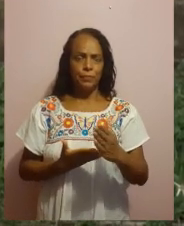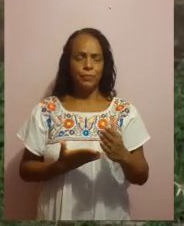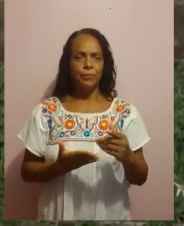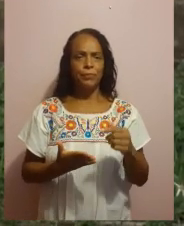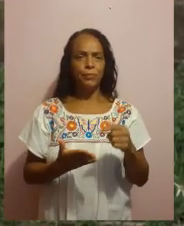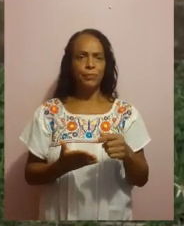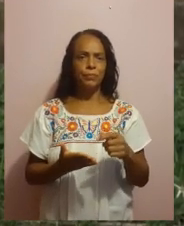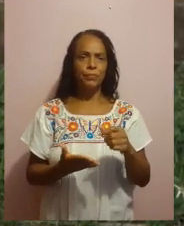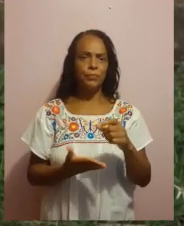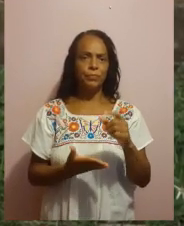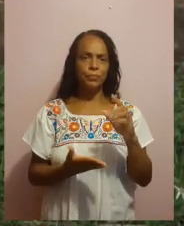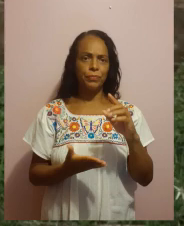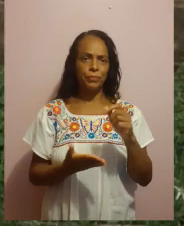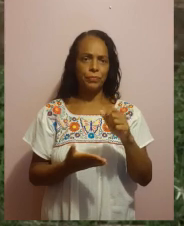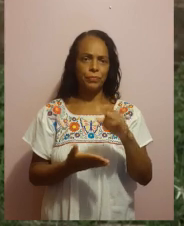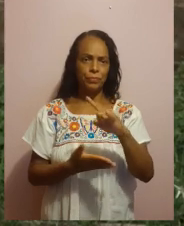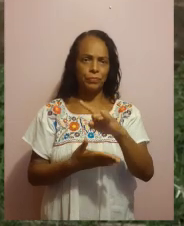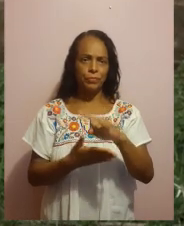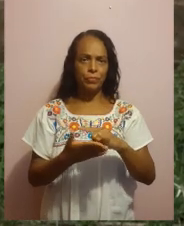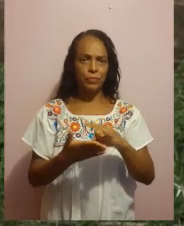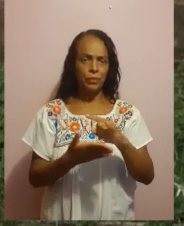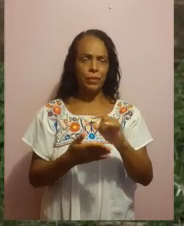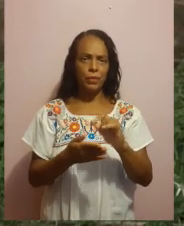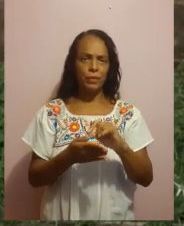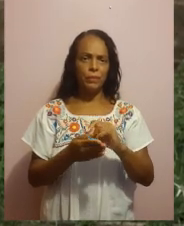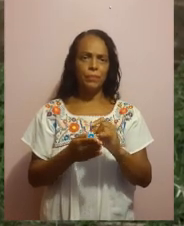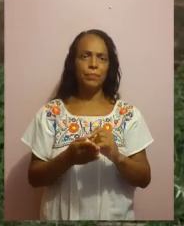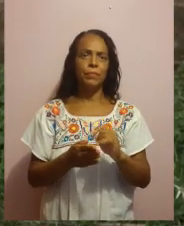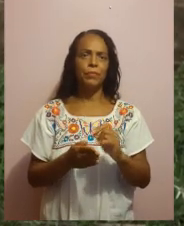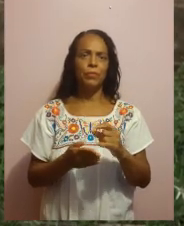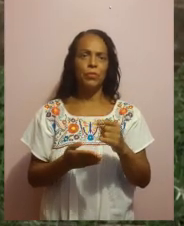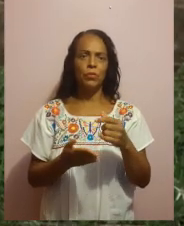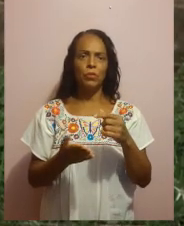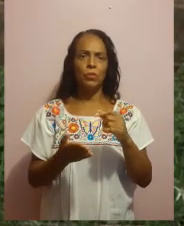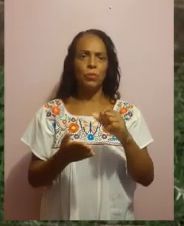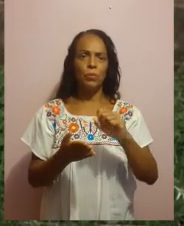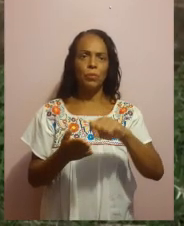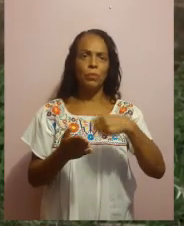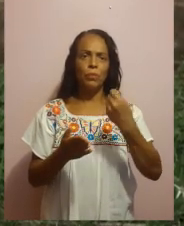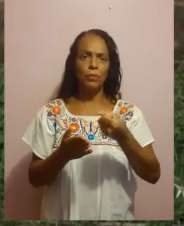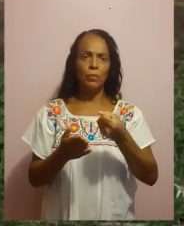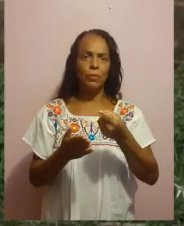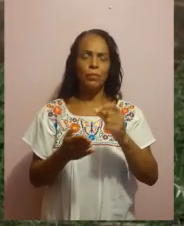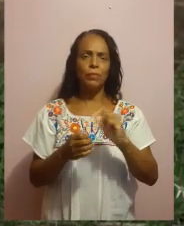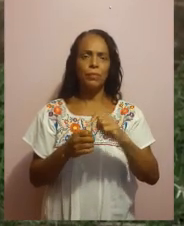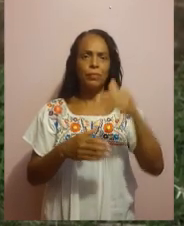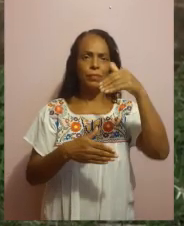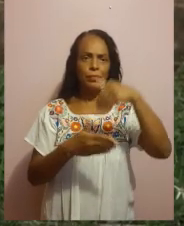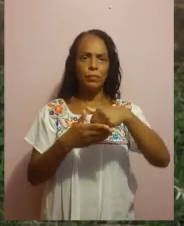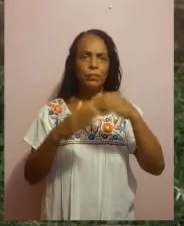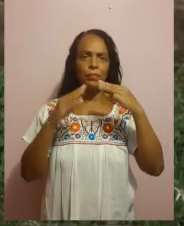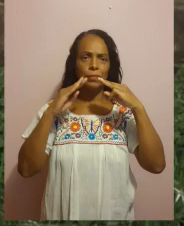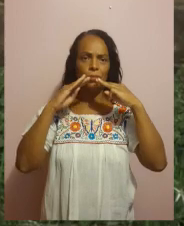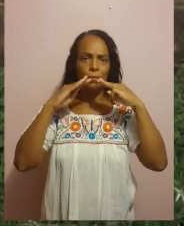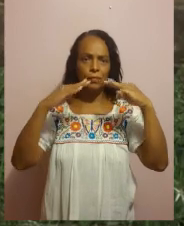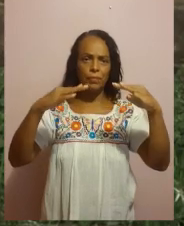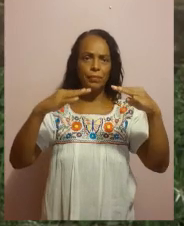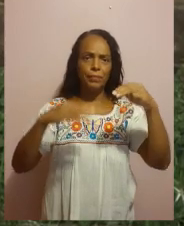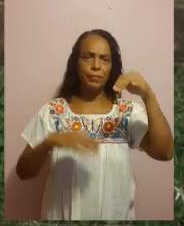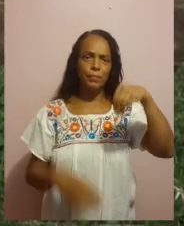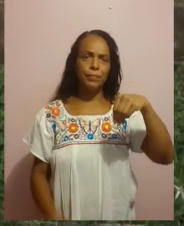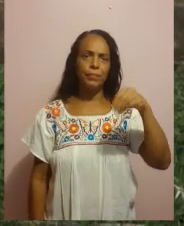registrado, esta homenagem dentro do ritual da